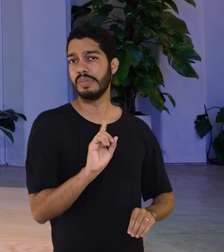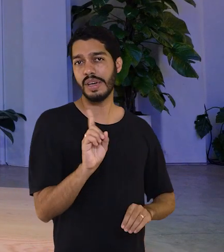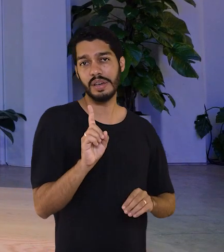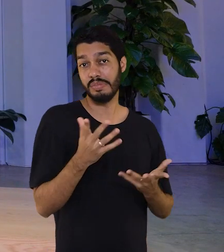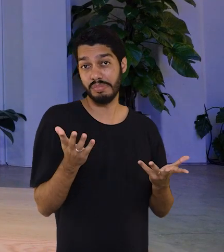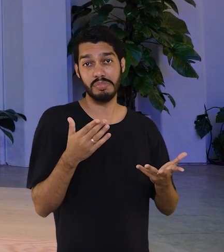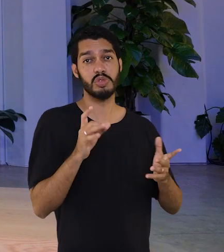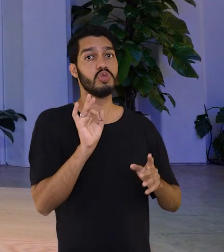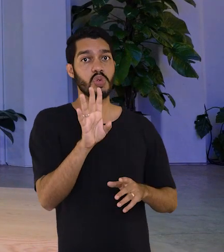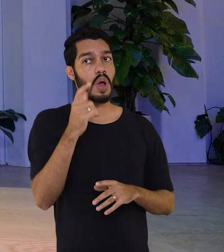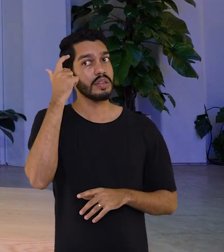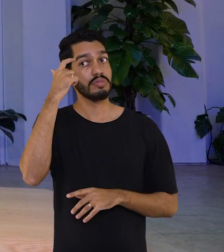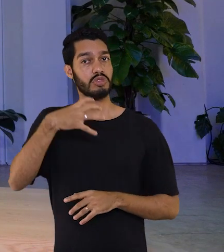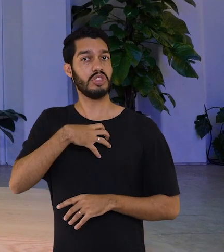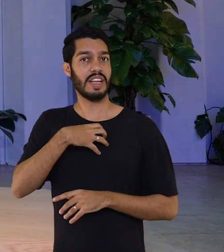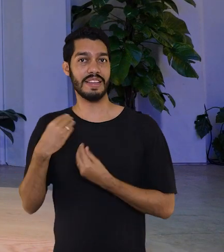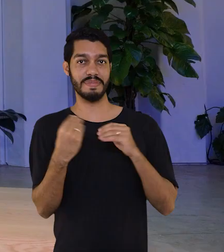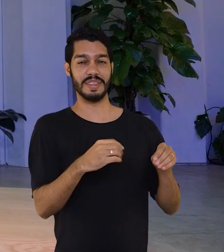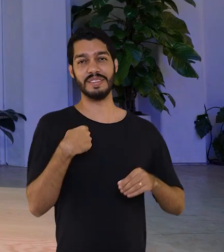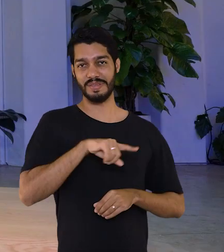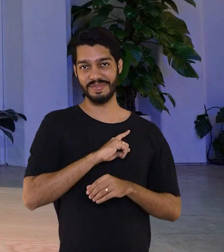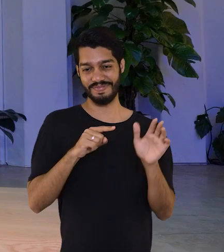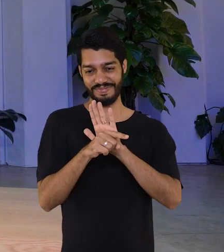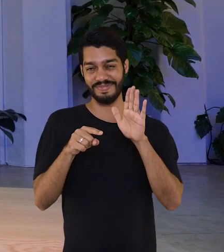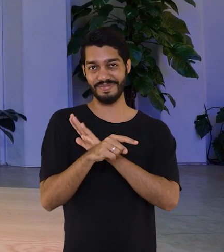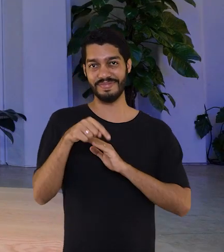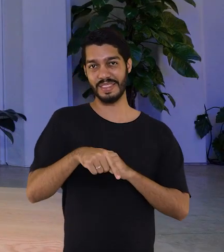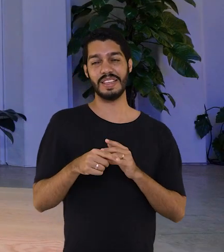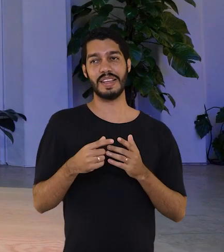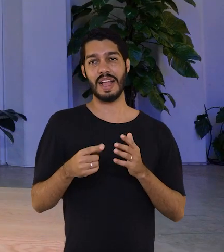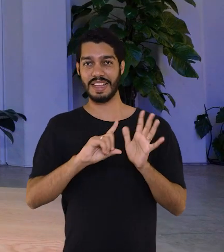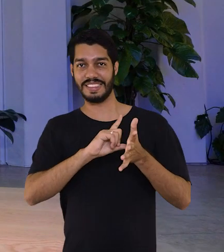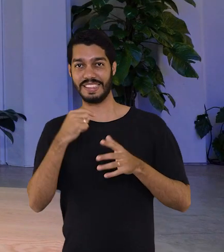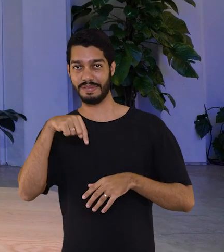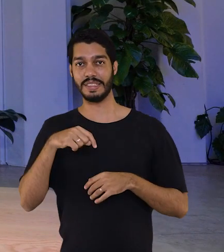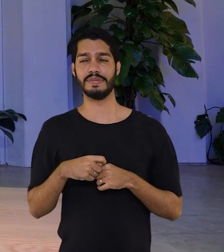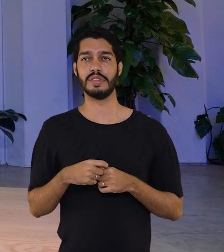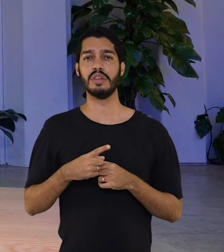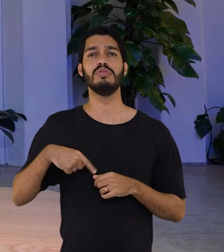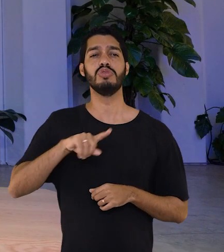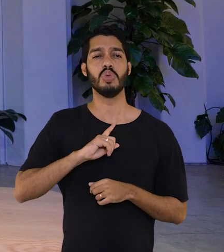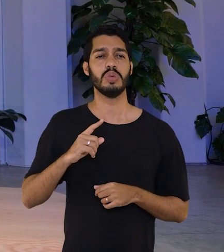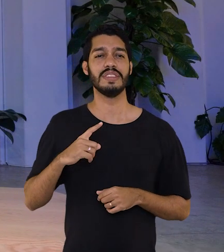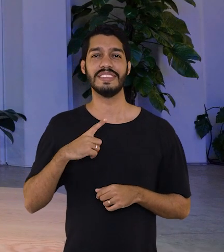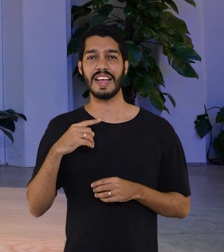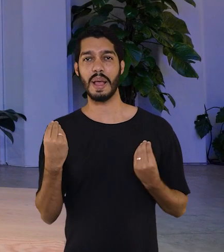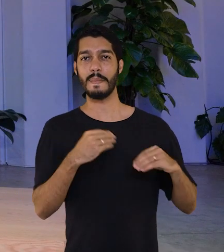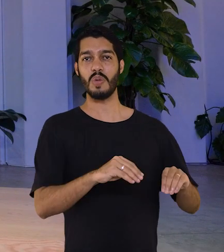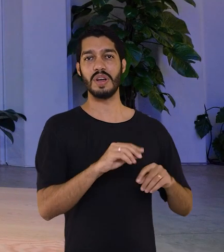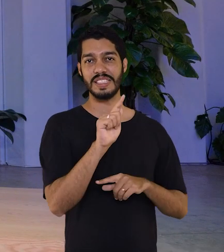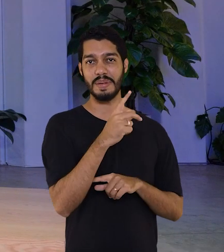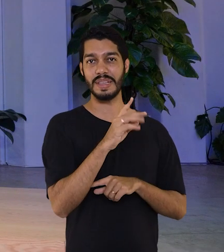essa pergunta. Eu Sério? nunca. Nunca. A gente estava preparando umas perguntas antes de vir para cá.